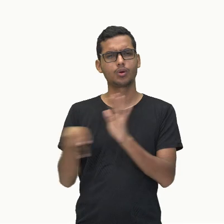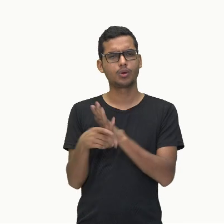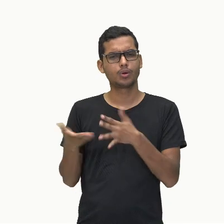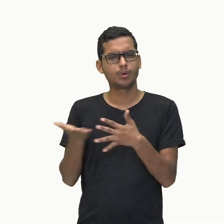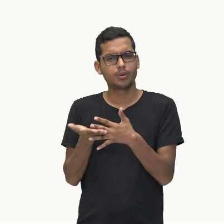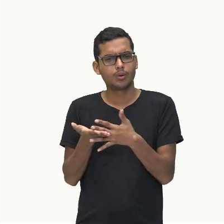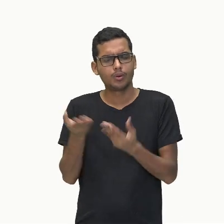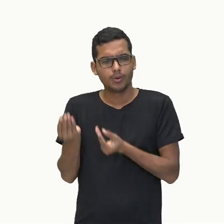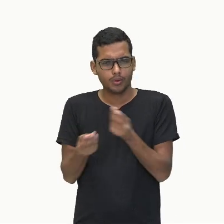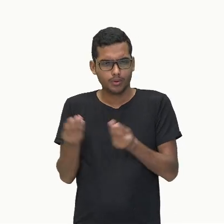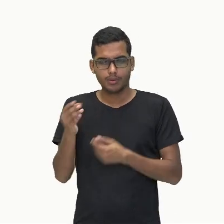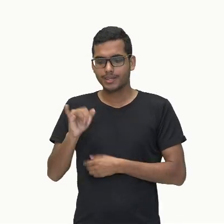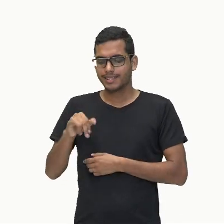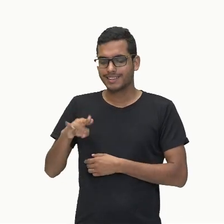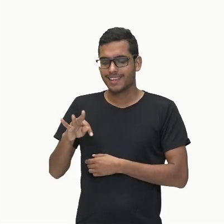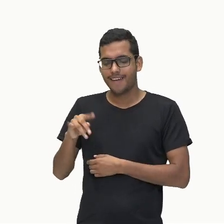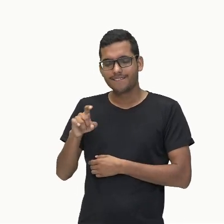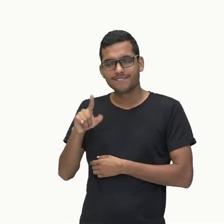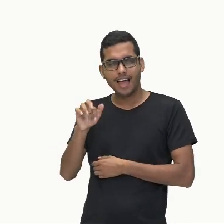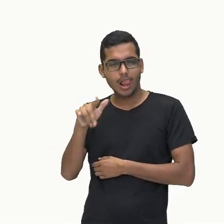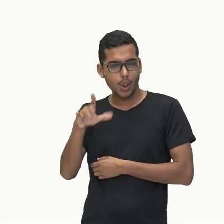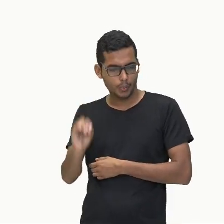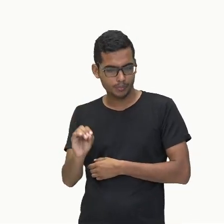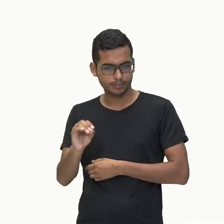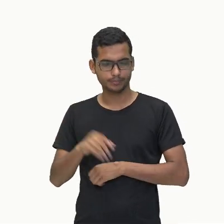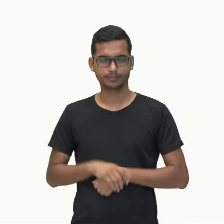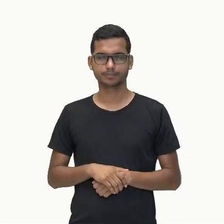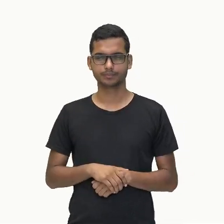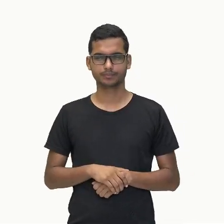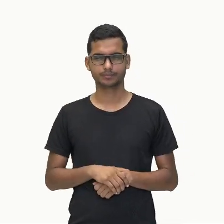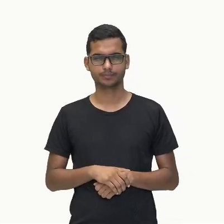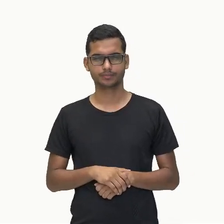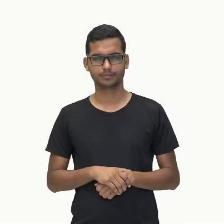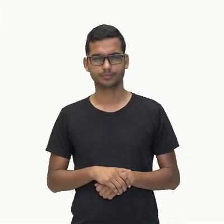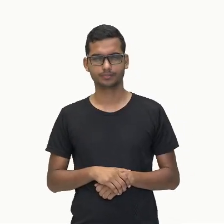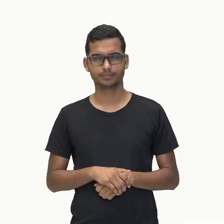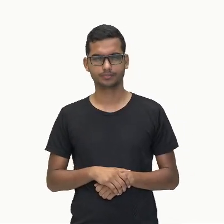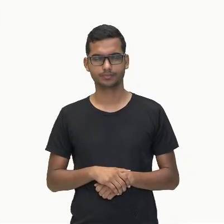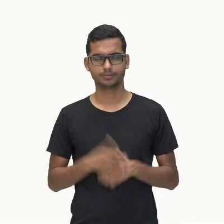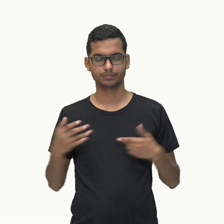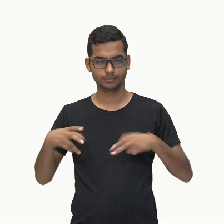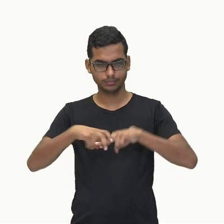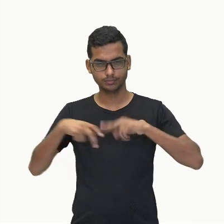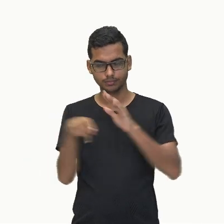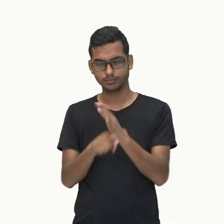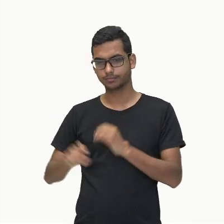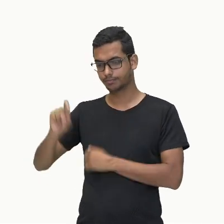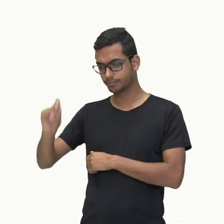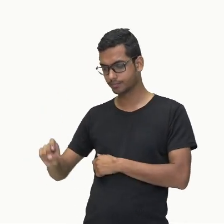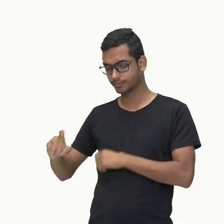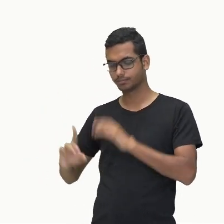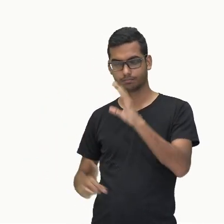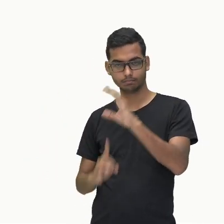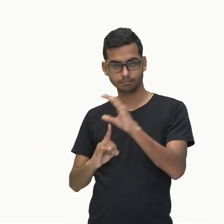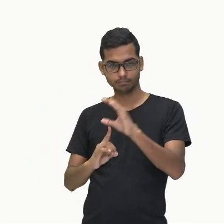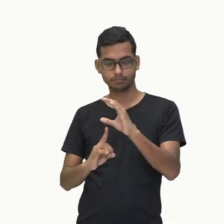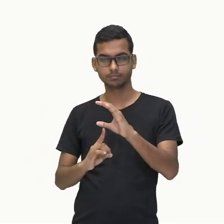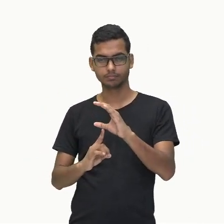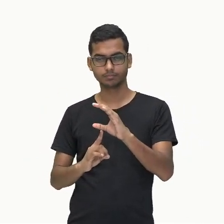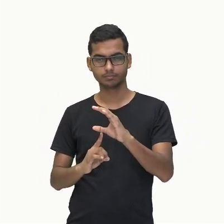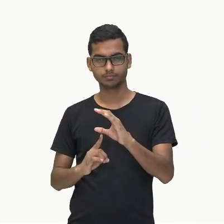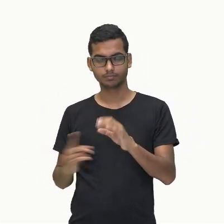domínio são os elementos da função correspondentes ao eixo x, o domínio vai estar entre